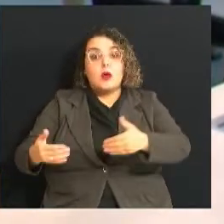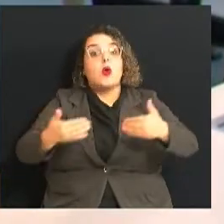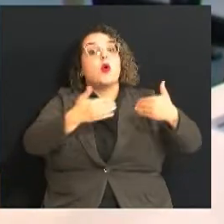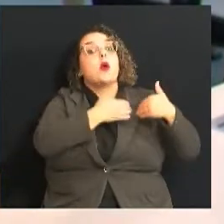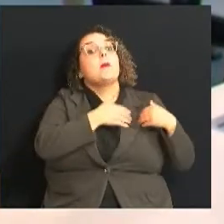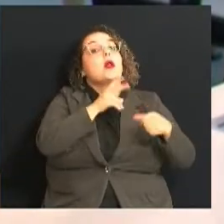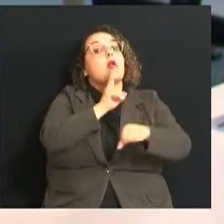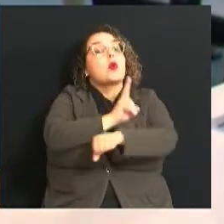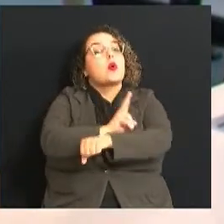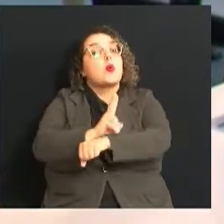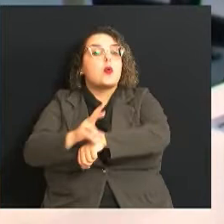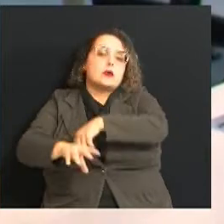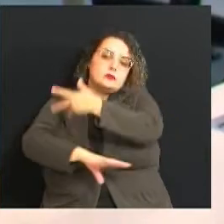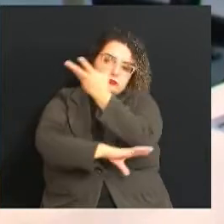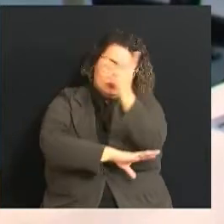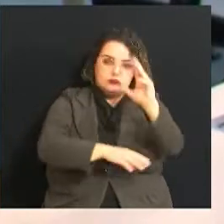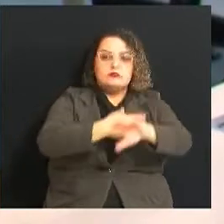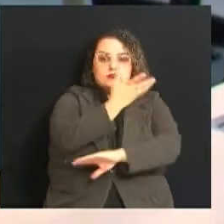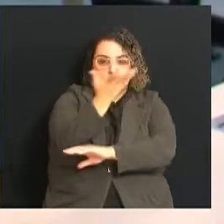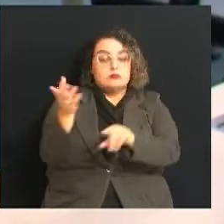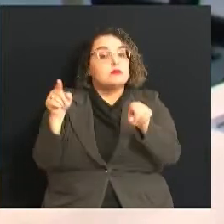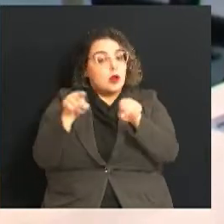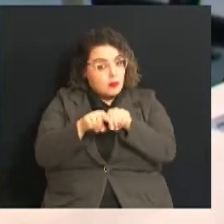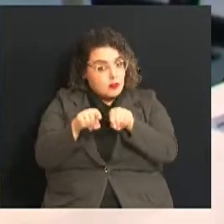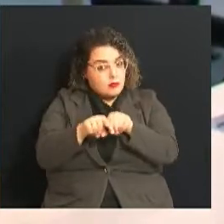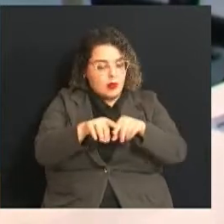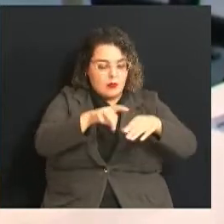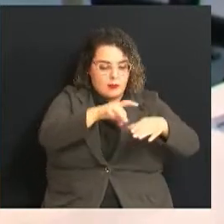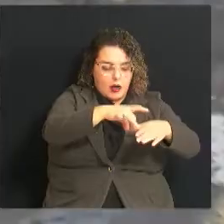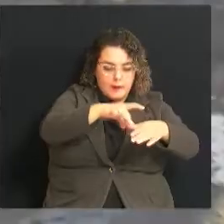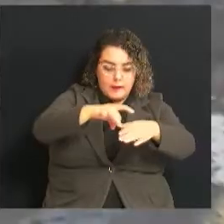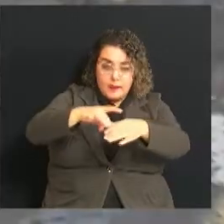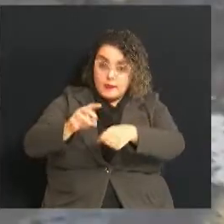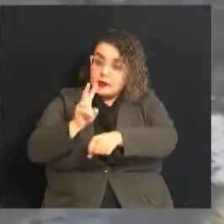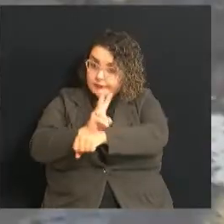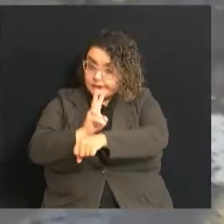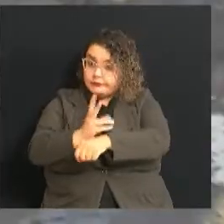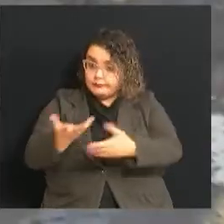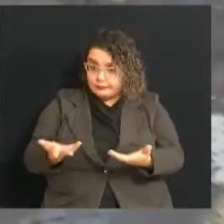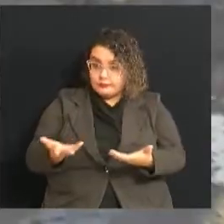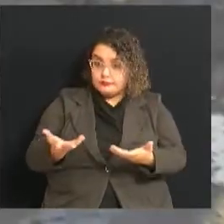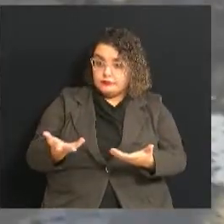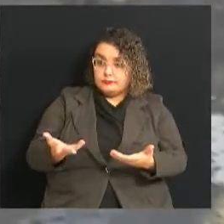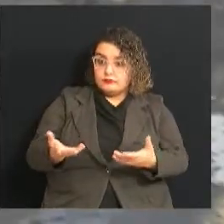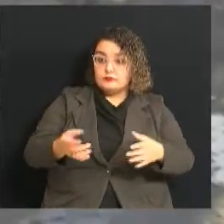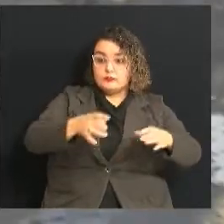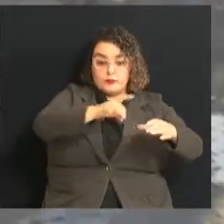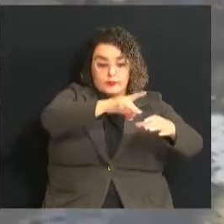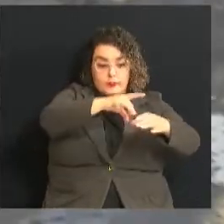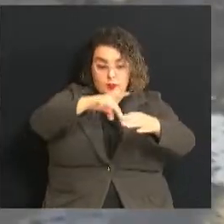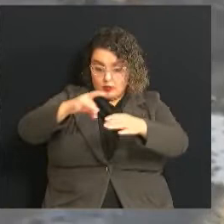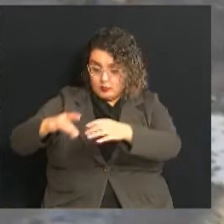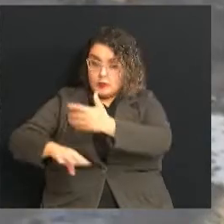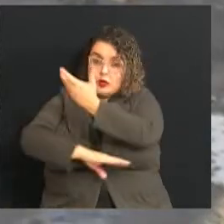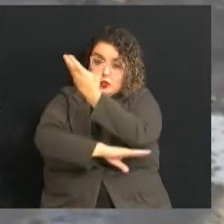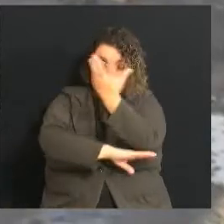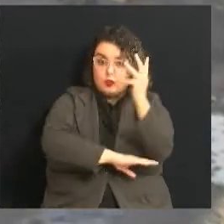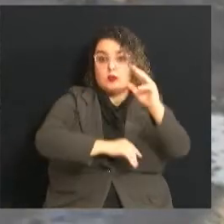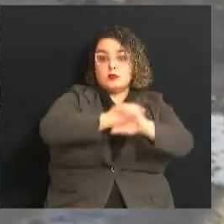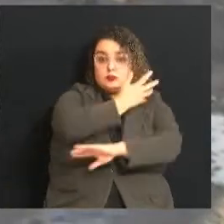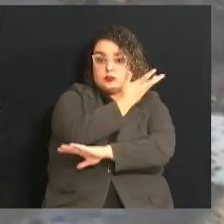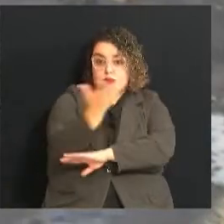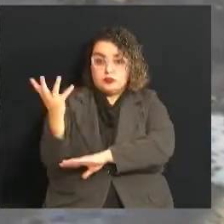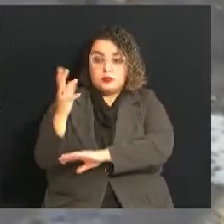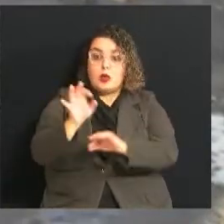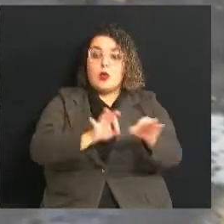cuidado da árvore, inclusive, porque além de plantar, você tem que zelar por ela. O plantio de árvores através do programa